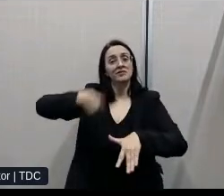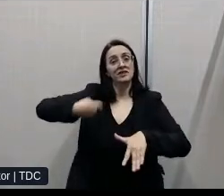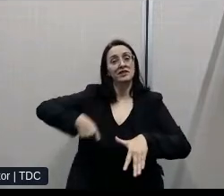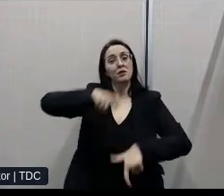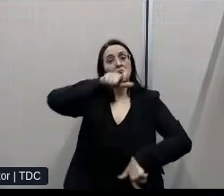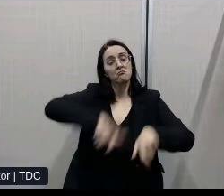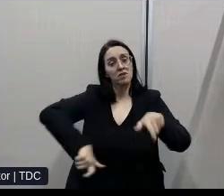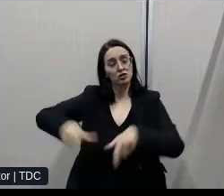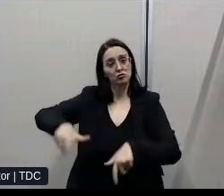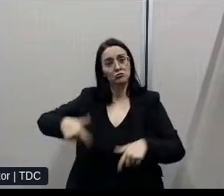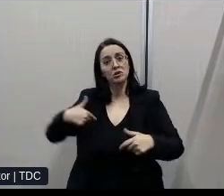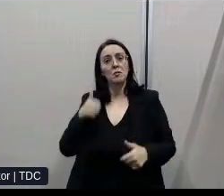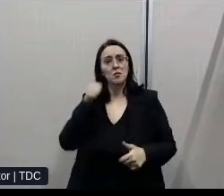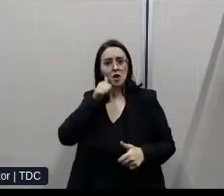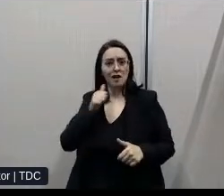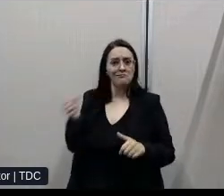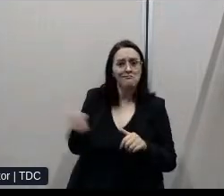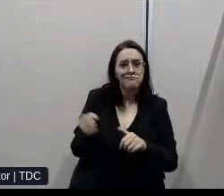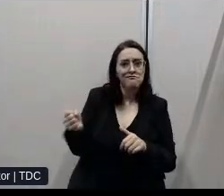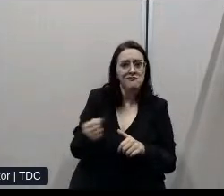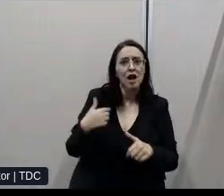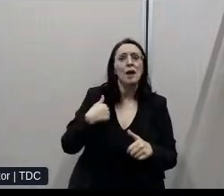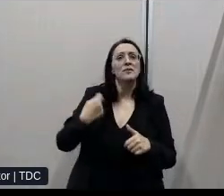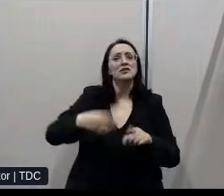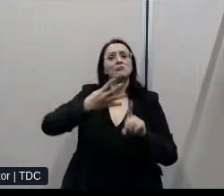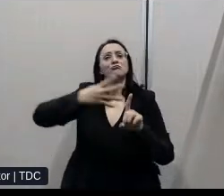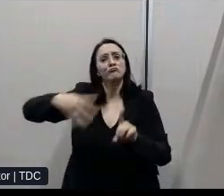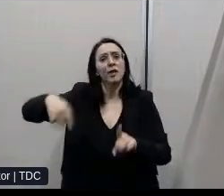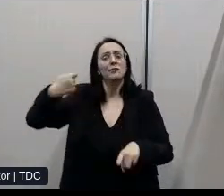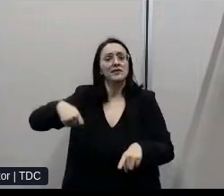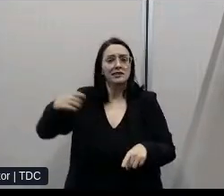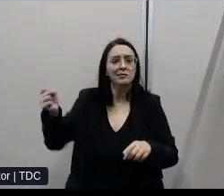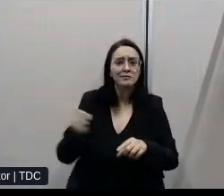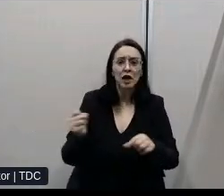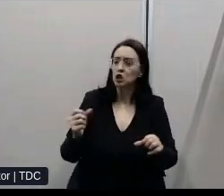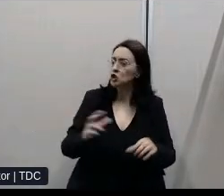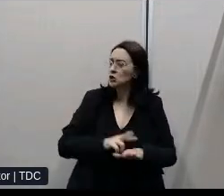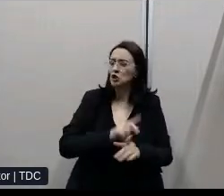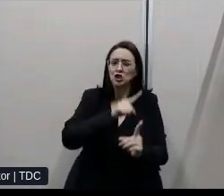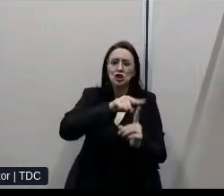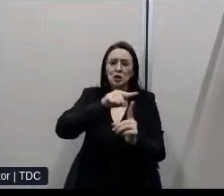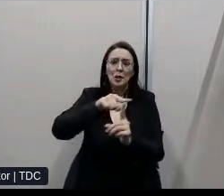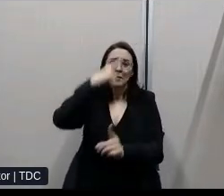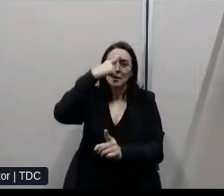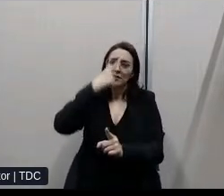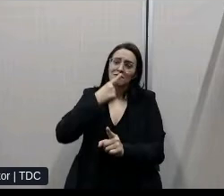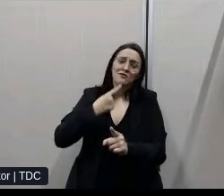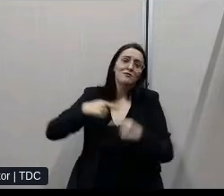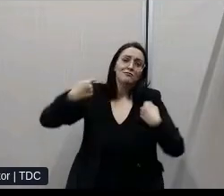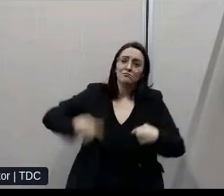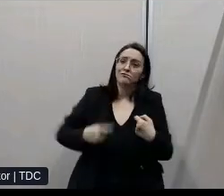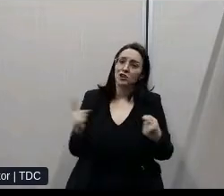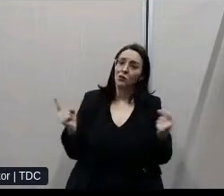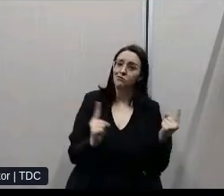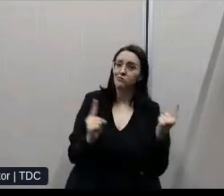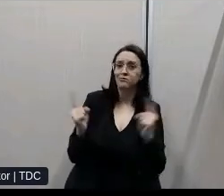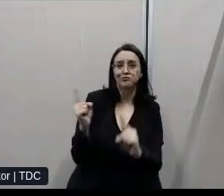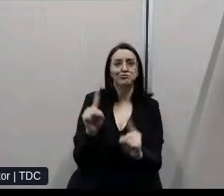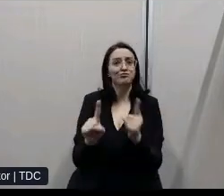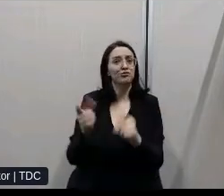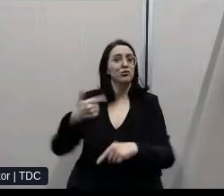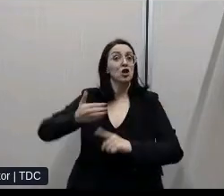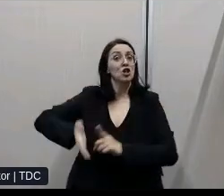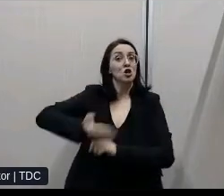pessoas, precisa ter mais mulheres, precisa ter pessoas LGBTs, a gente precisa ter todo tipo de perfil para que as pessoas possam